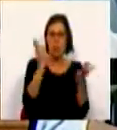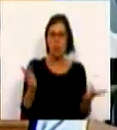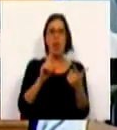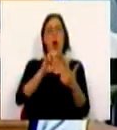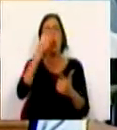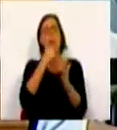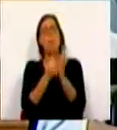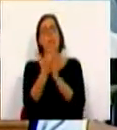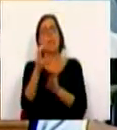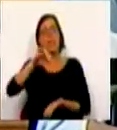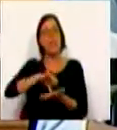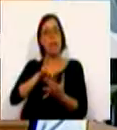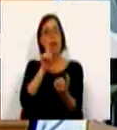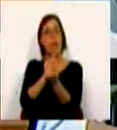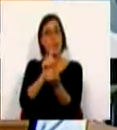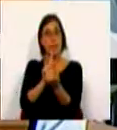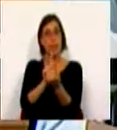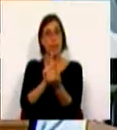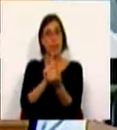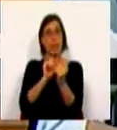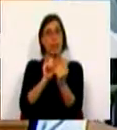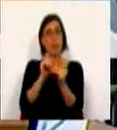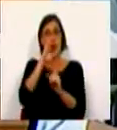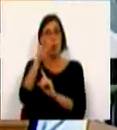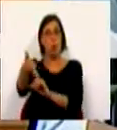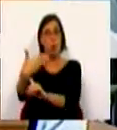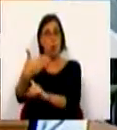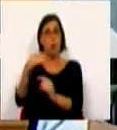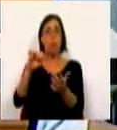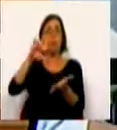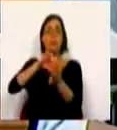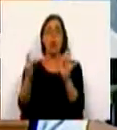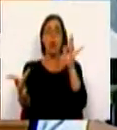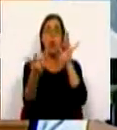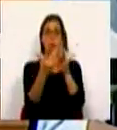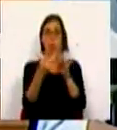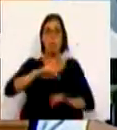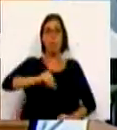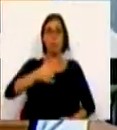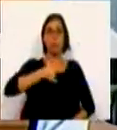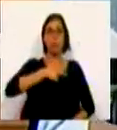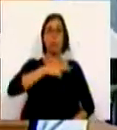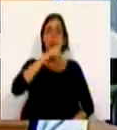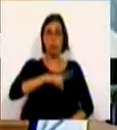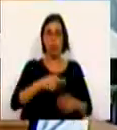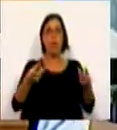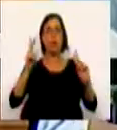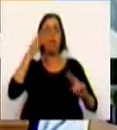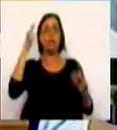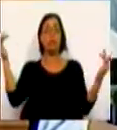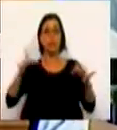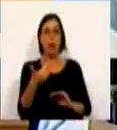a medida do Centro de Atendimento Consular, um centro de contacto com sede em Portugal disponível para